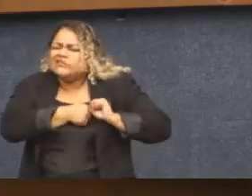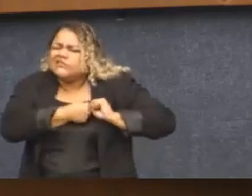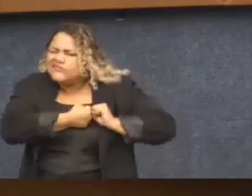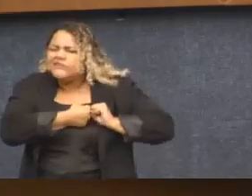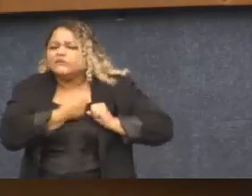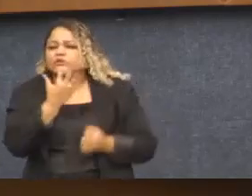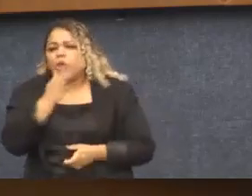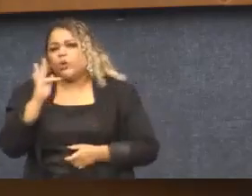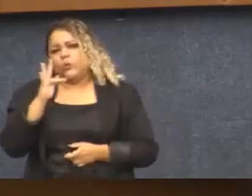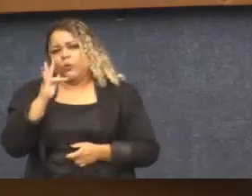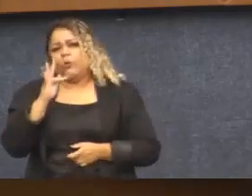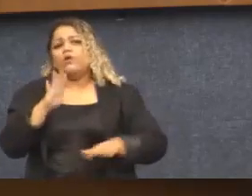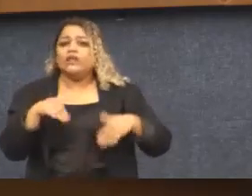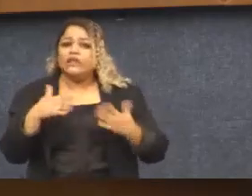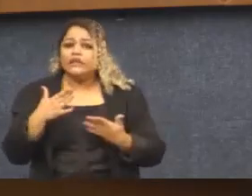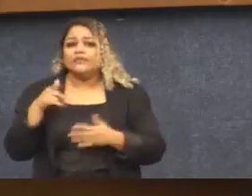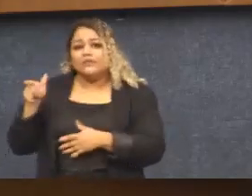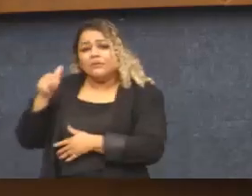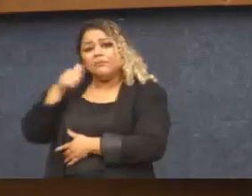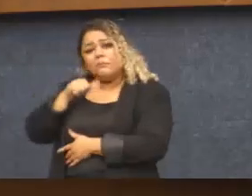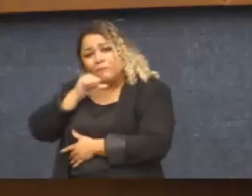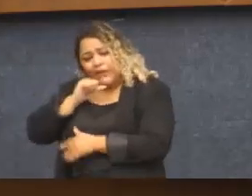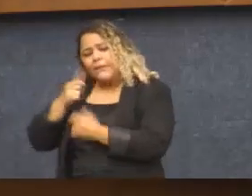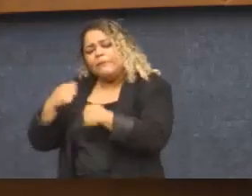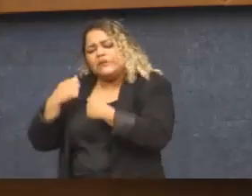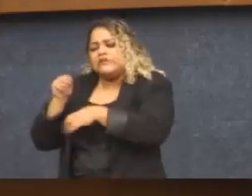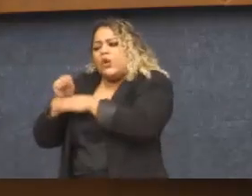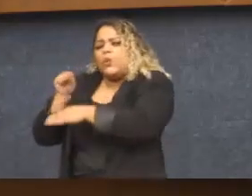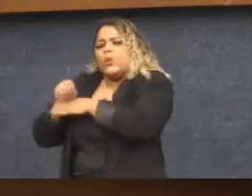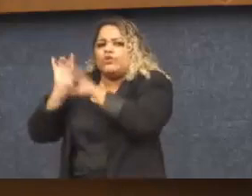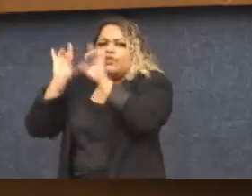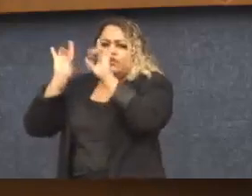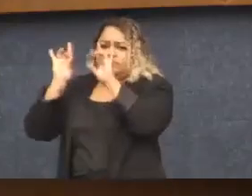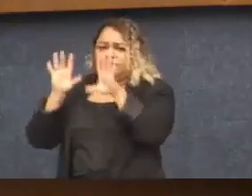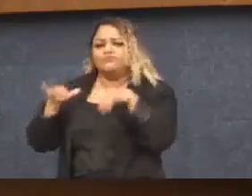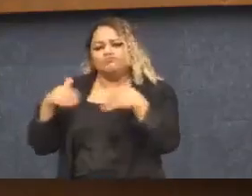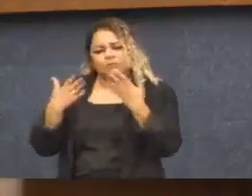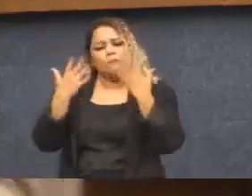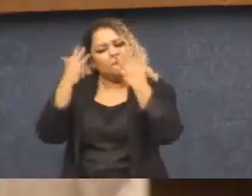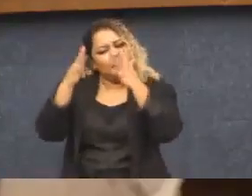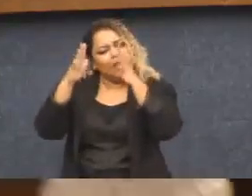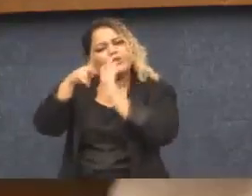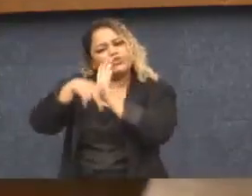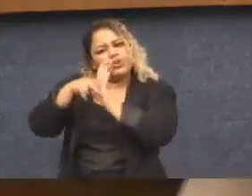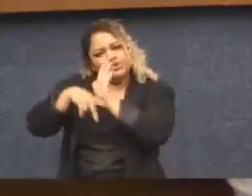de um cuidado especial. Então, parabéns, vereador Cláudio, encaminhando o voto sim.